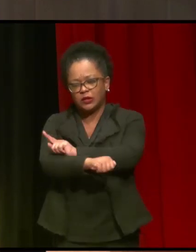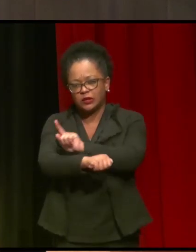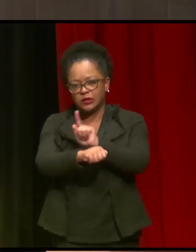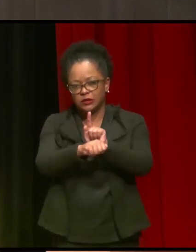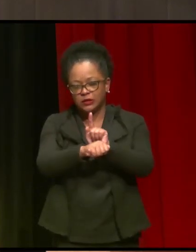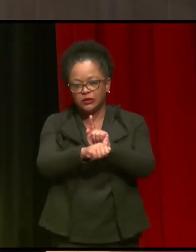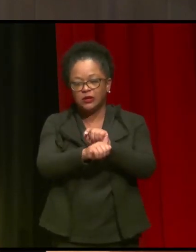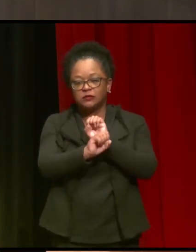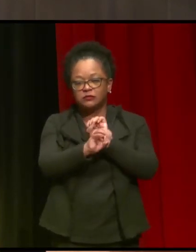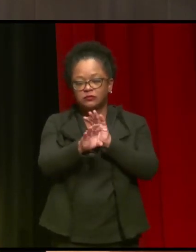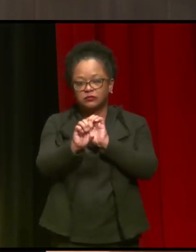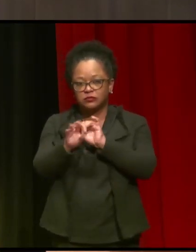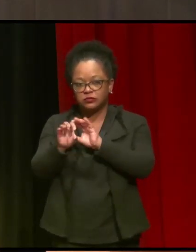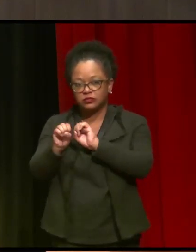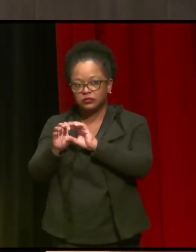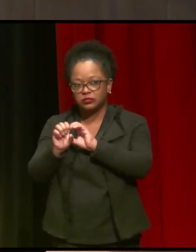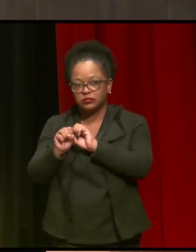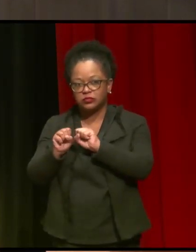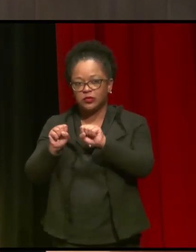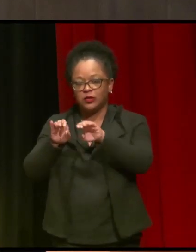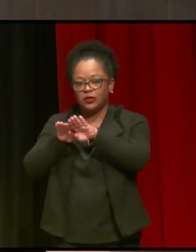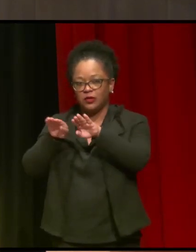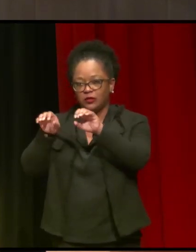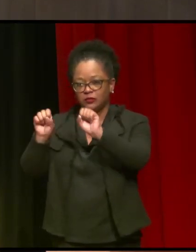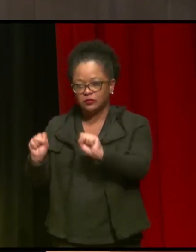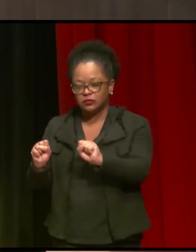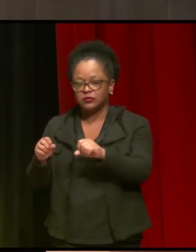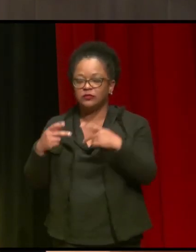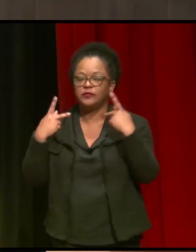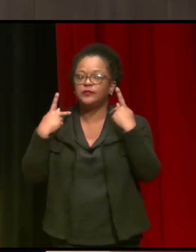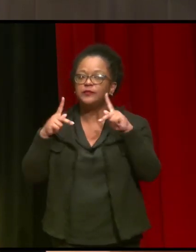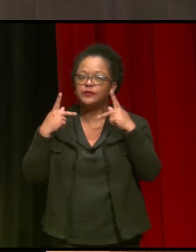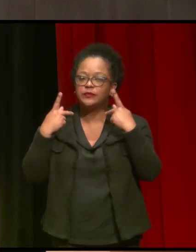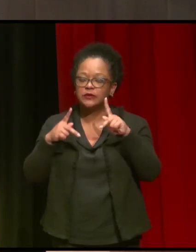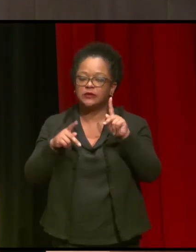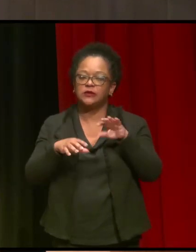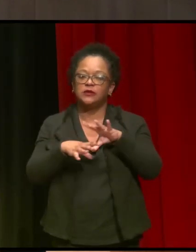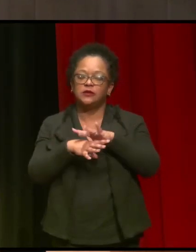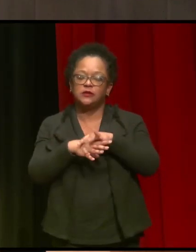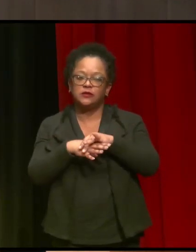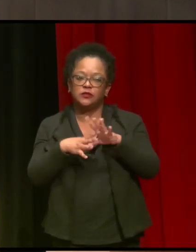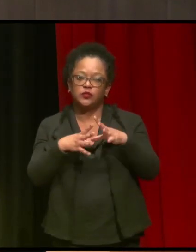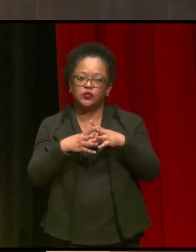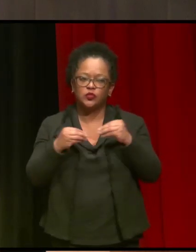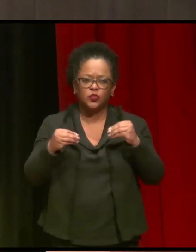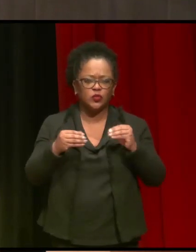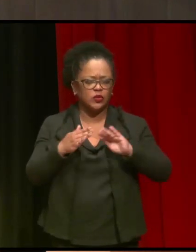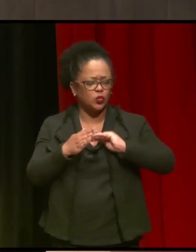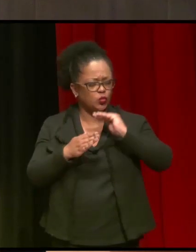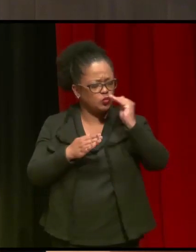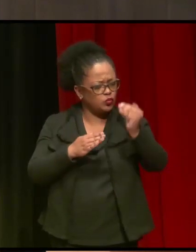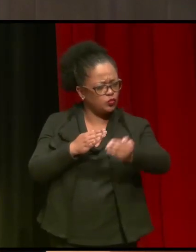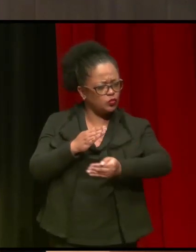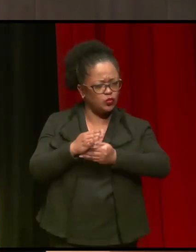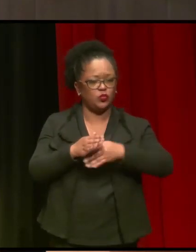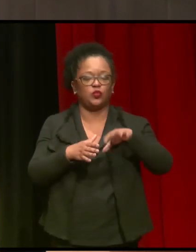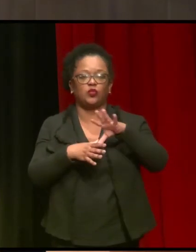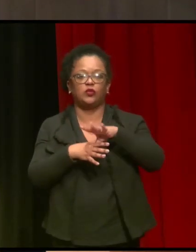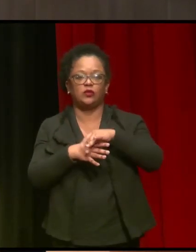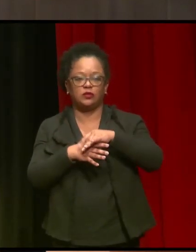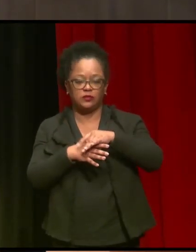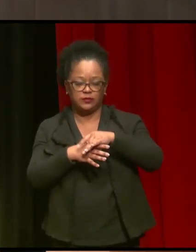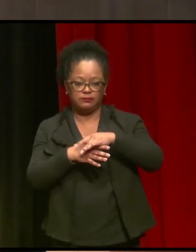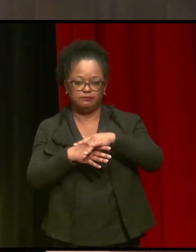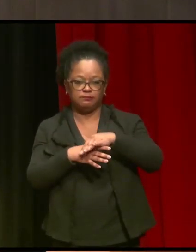ensinando nas sinagogas, pregando o Evangelho do Reino e curando todo tipo de doença, está vendo? E enfermidades entre o